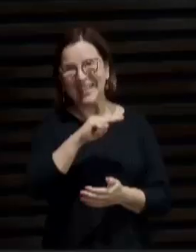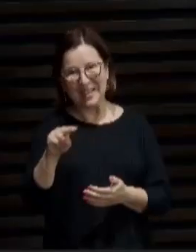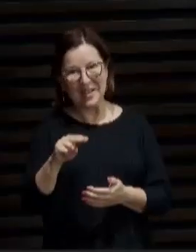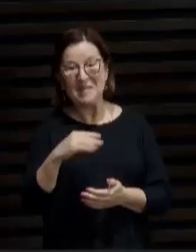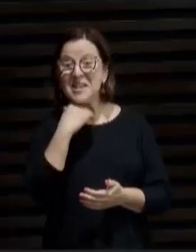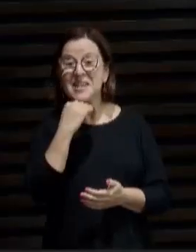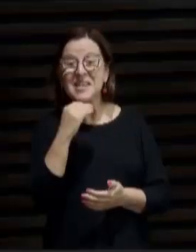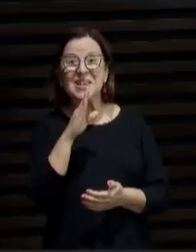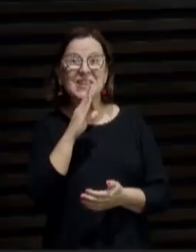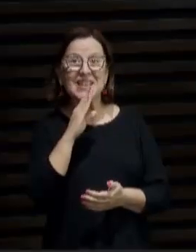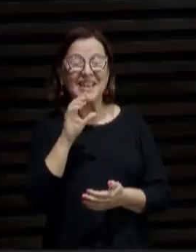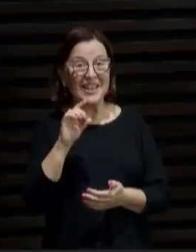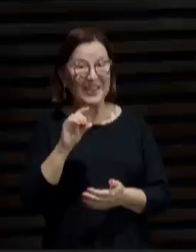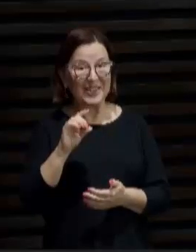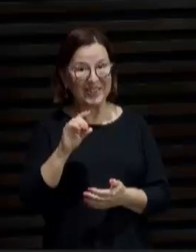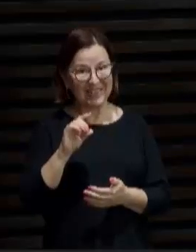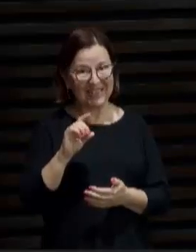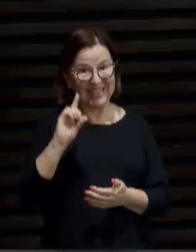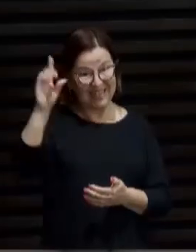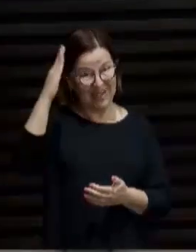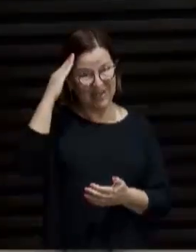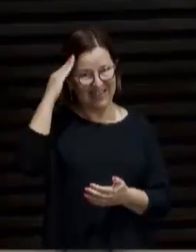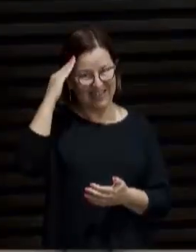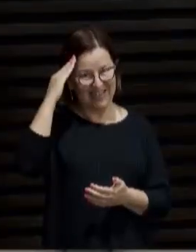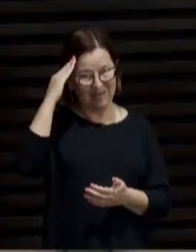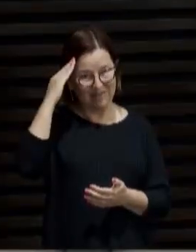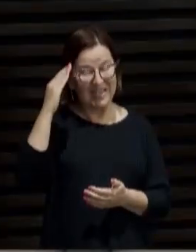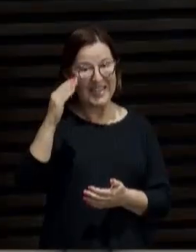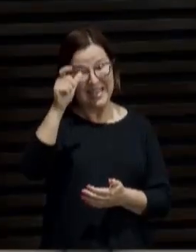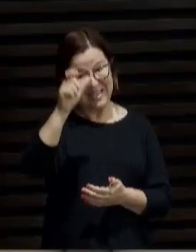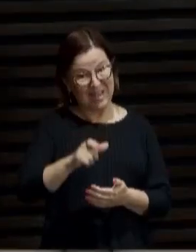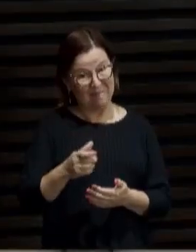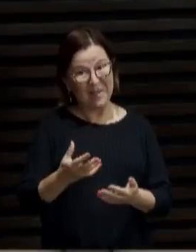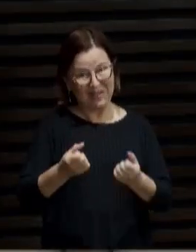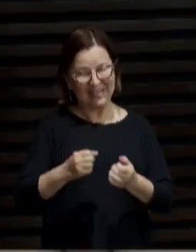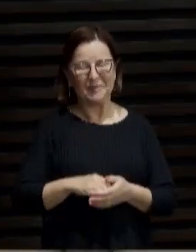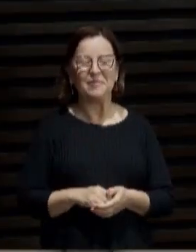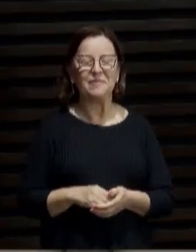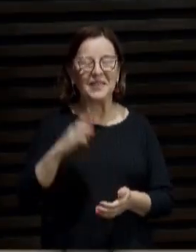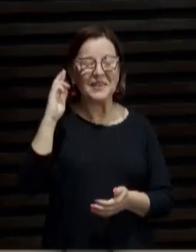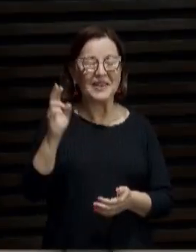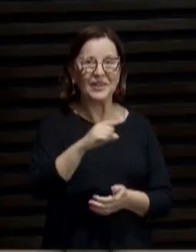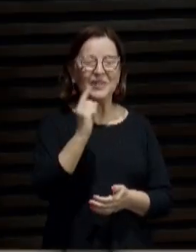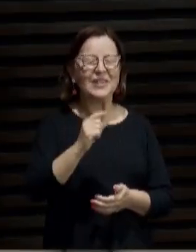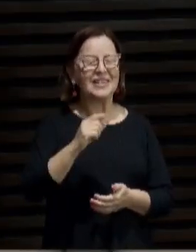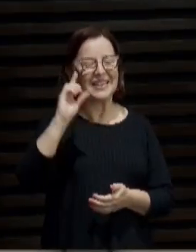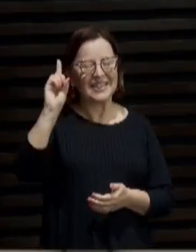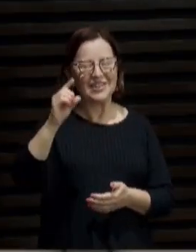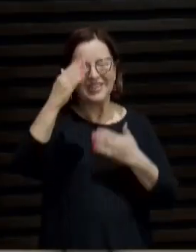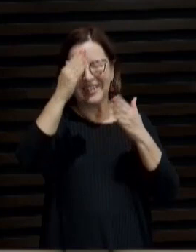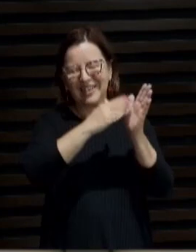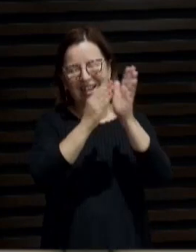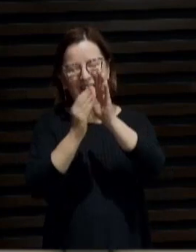exceto aquele que o recebe. Senhor nosso Deus, nós te louvamos, nós te agradecemos,